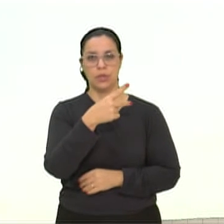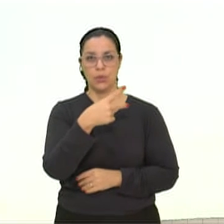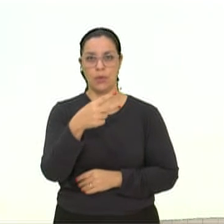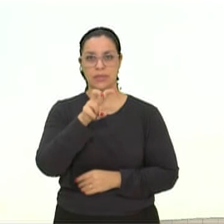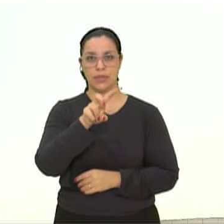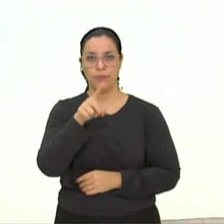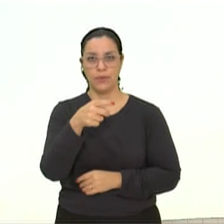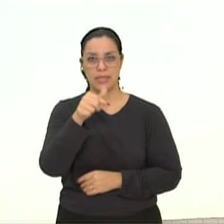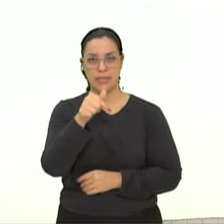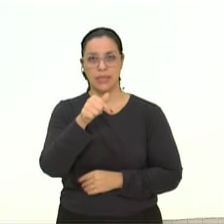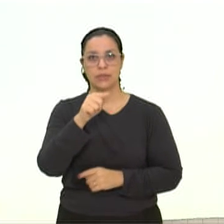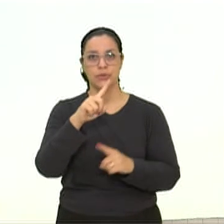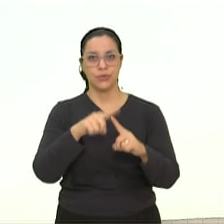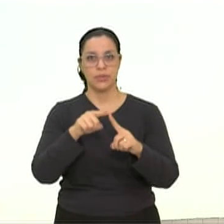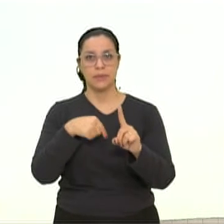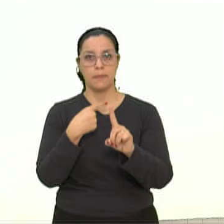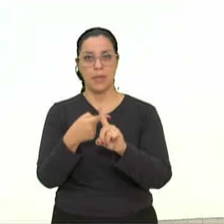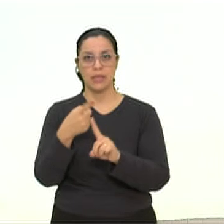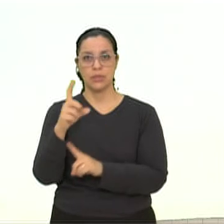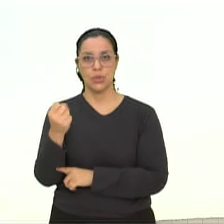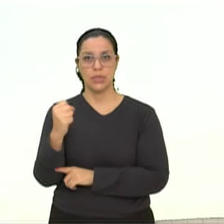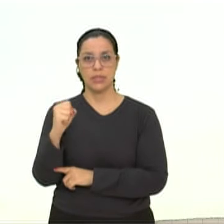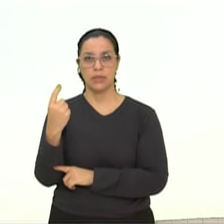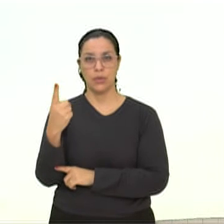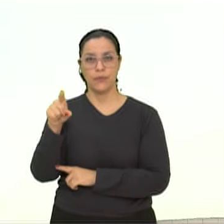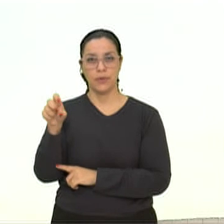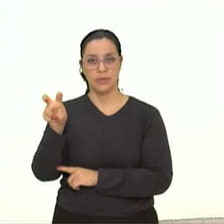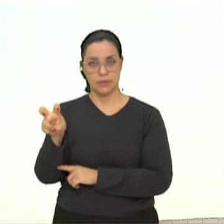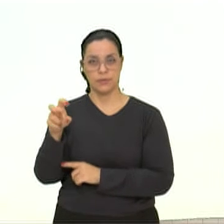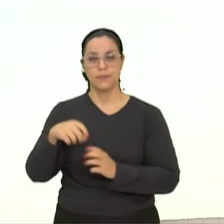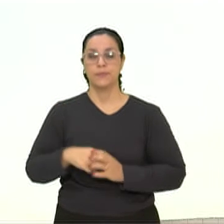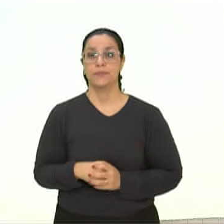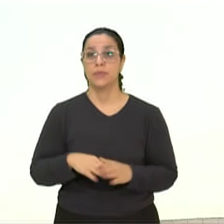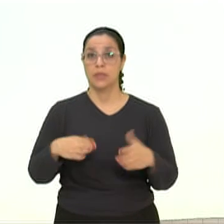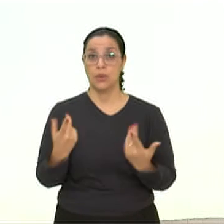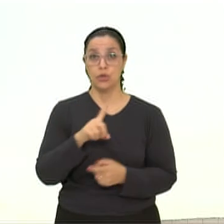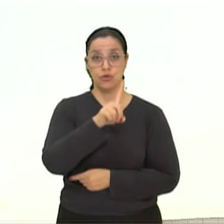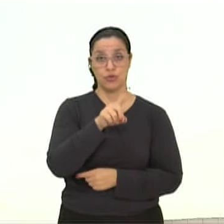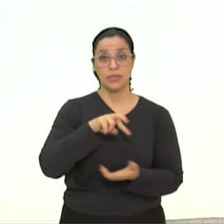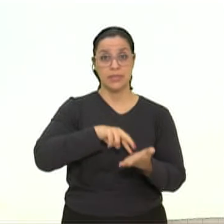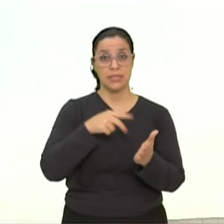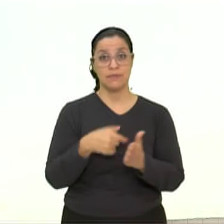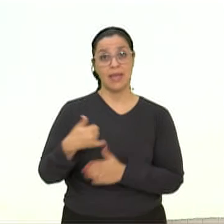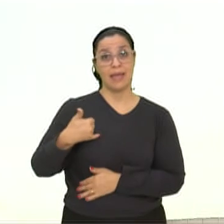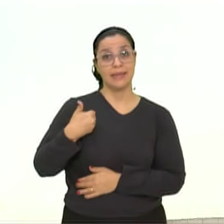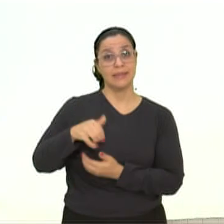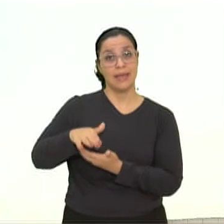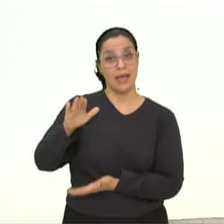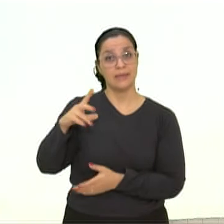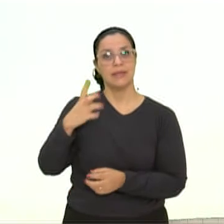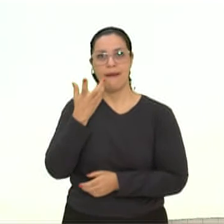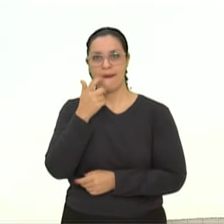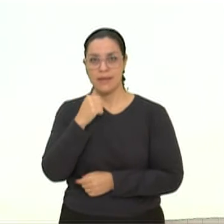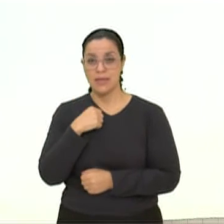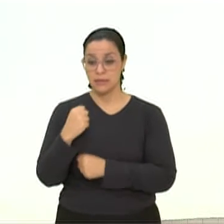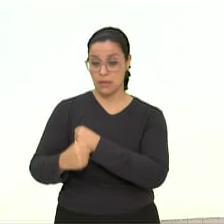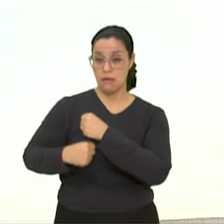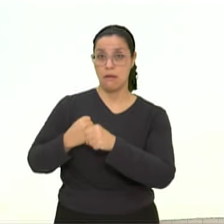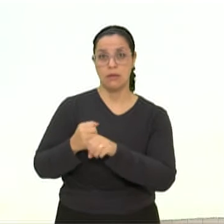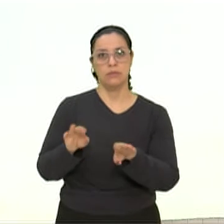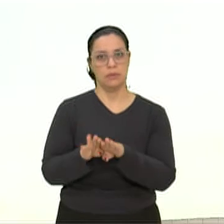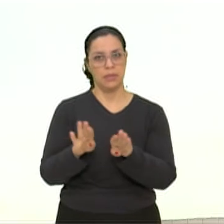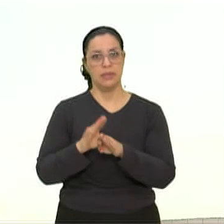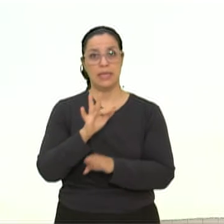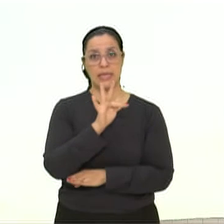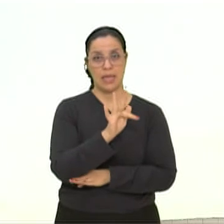a 5,7x mais 81,5, em que x representa a idade da criança em anos e f